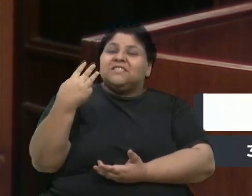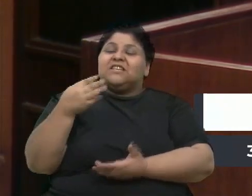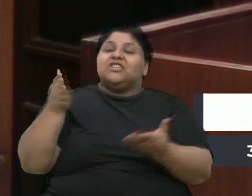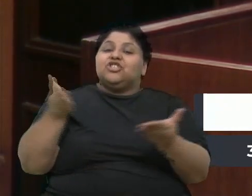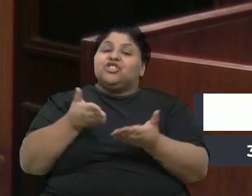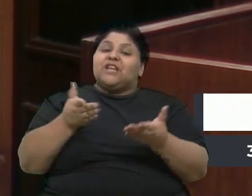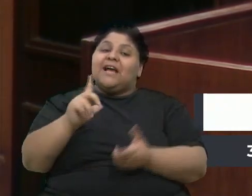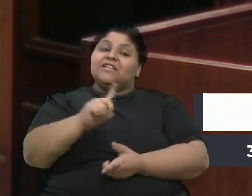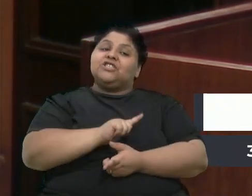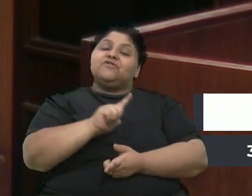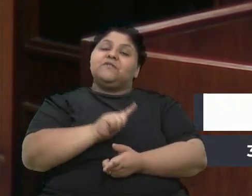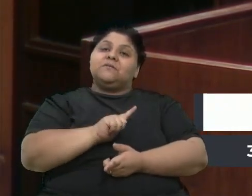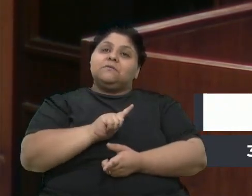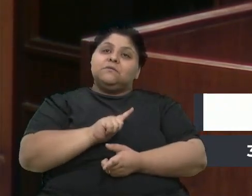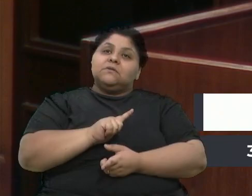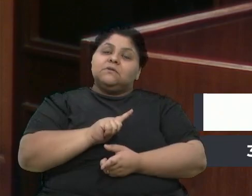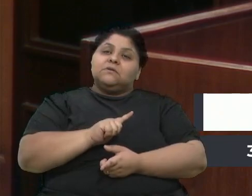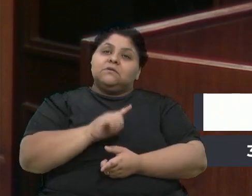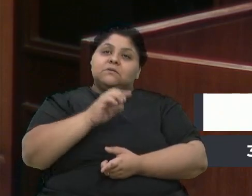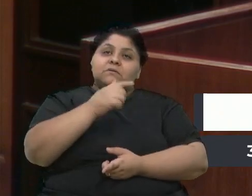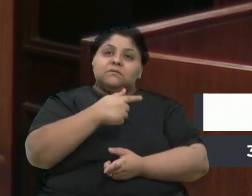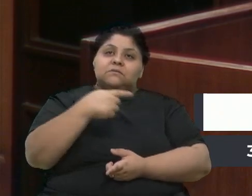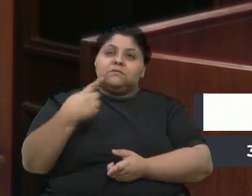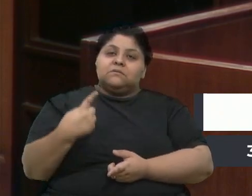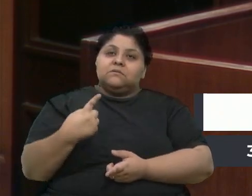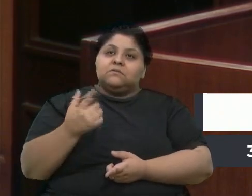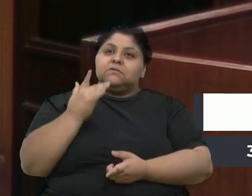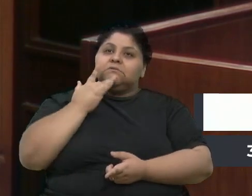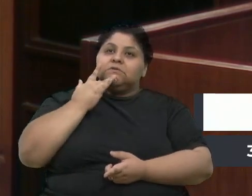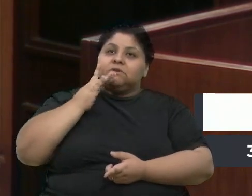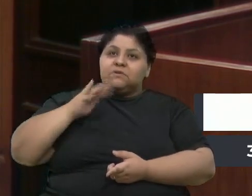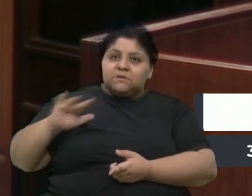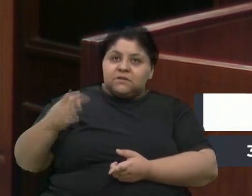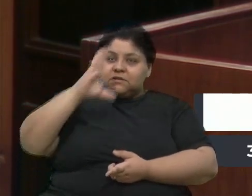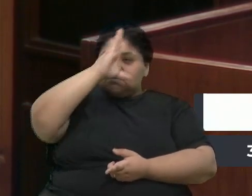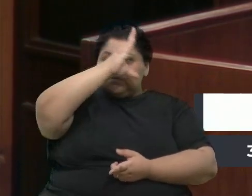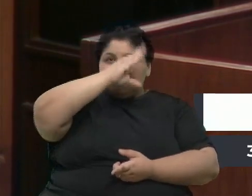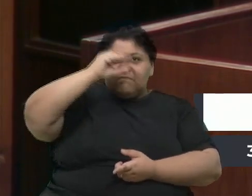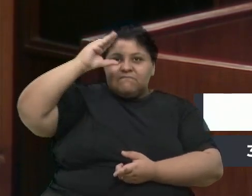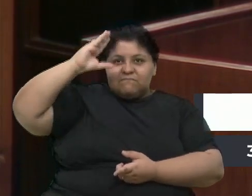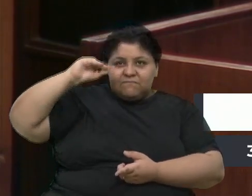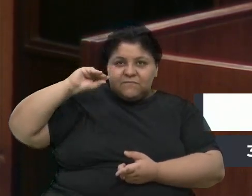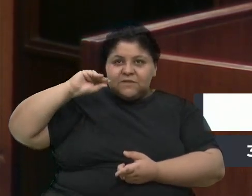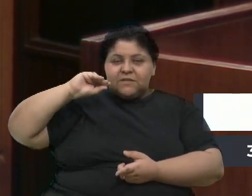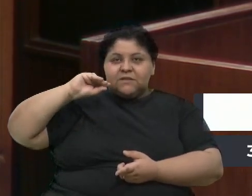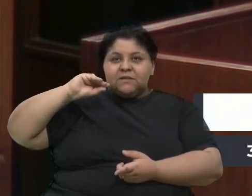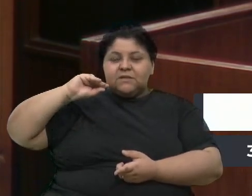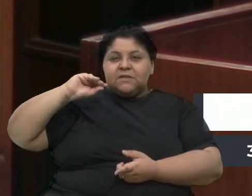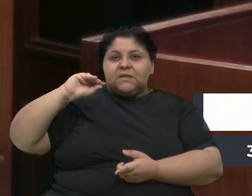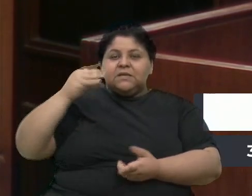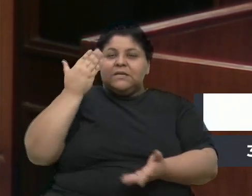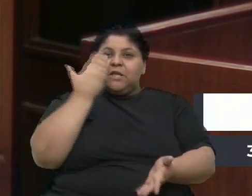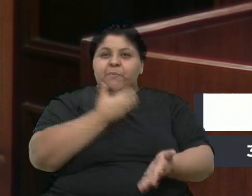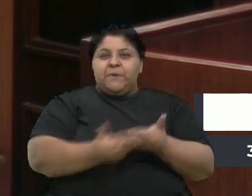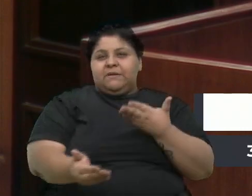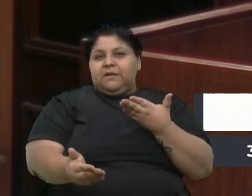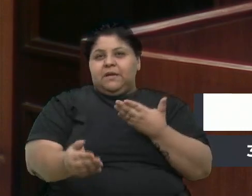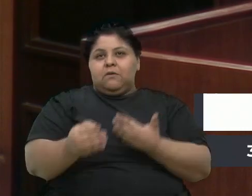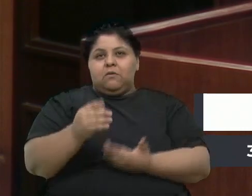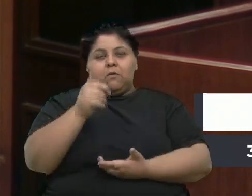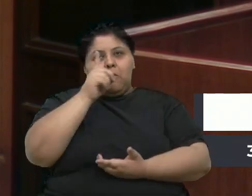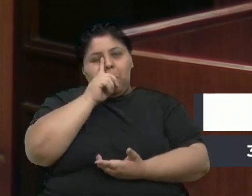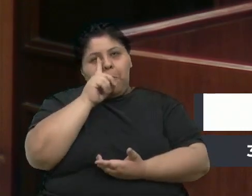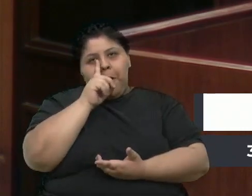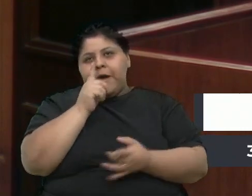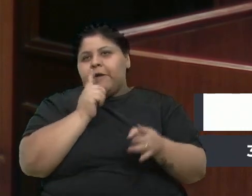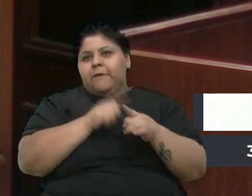tivemos 71 crianças e adolescentes órfãos por conta dessa situação